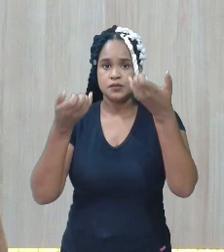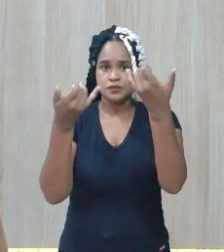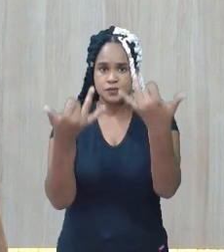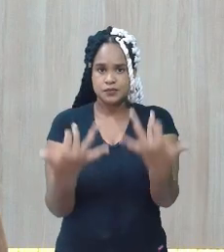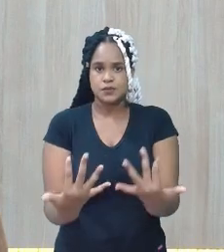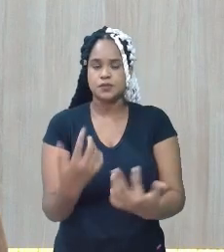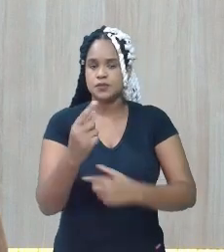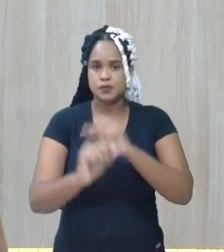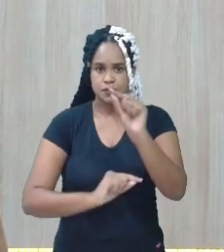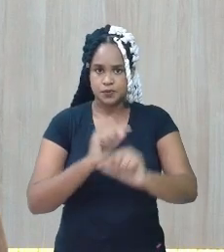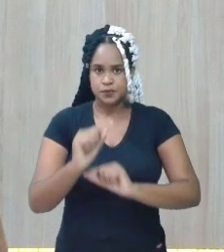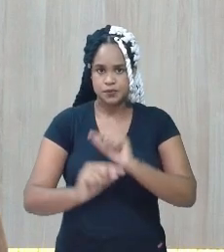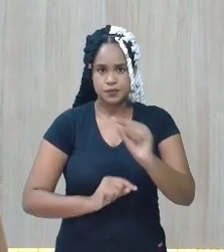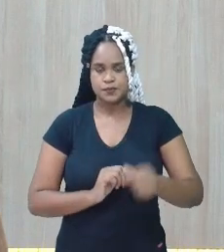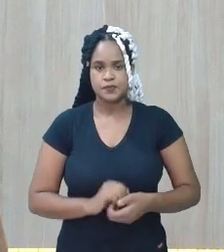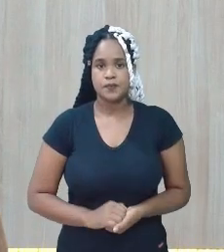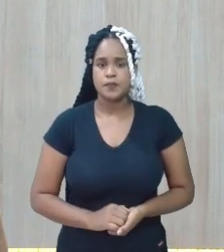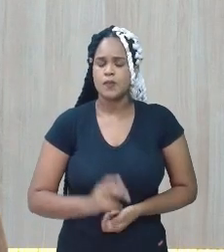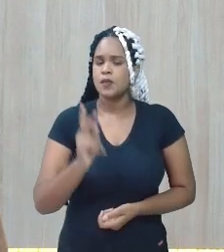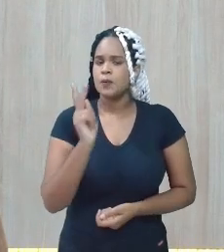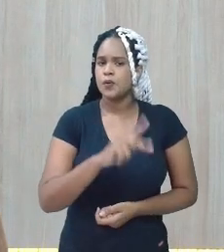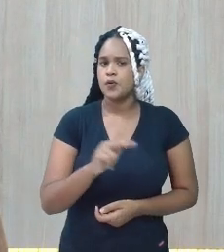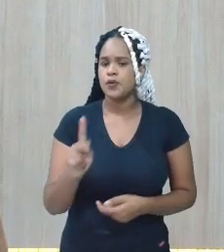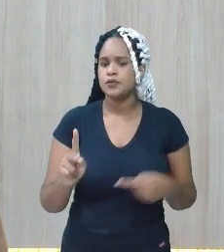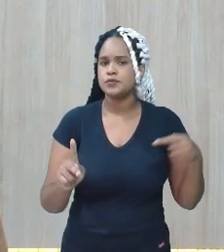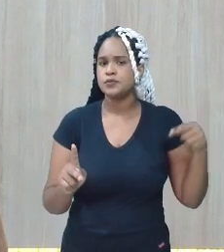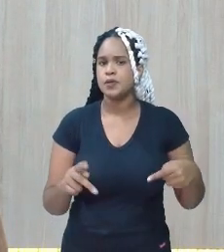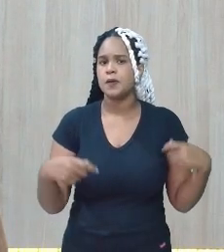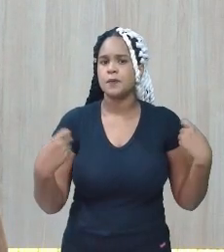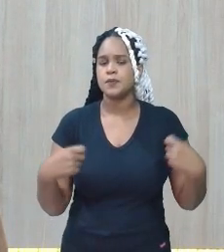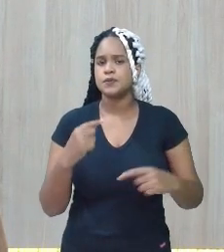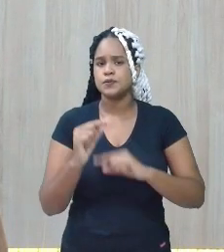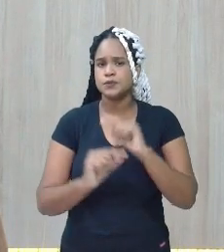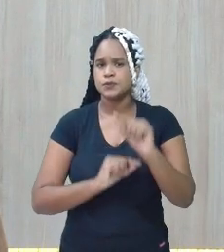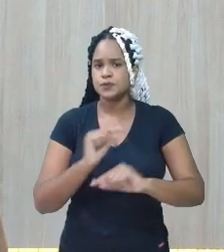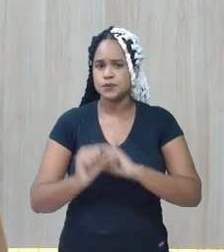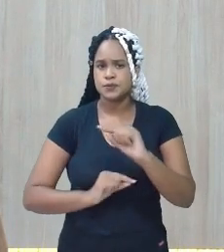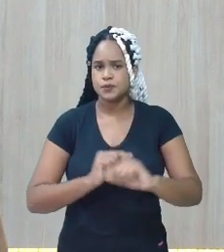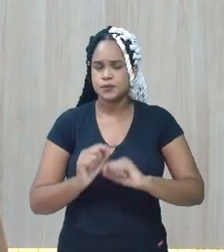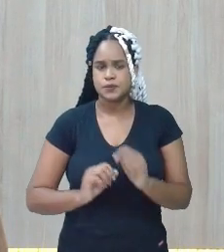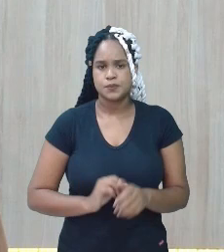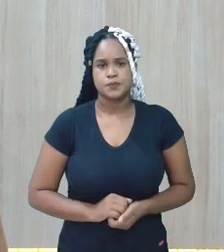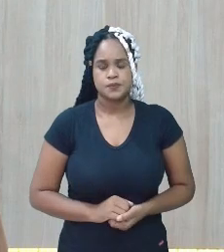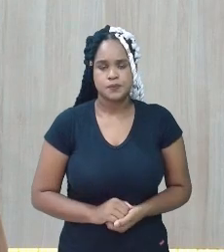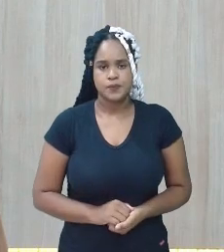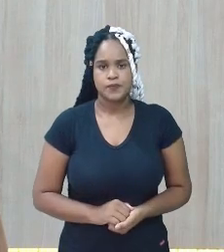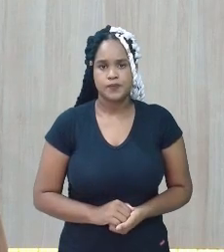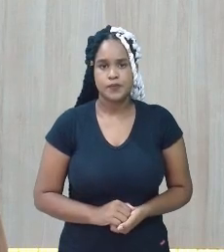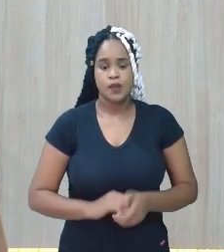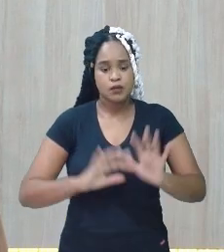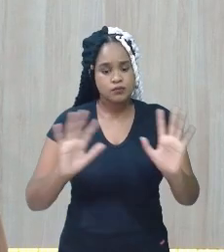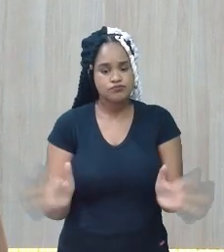encontro anterior, o professor, ele precisa, é importante, é interessante que ele